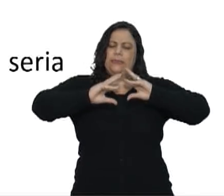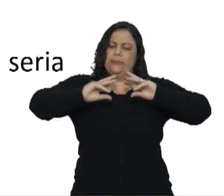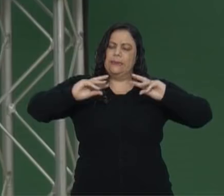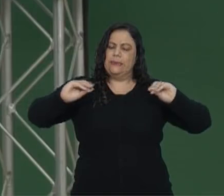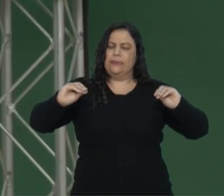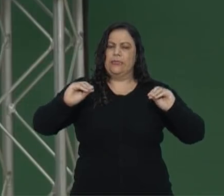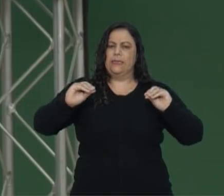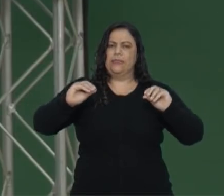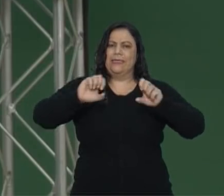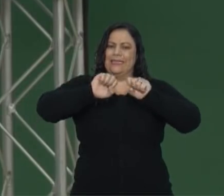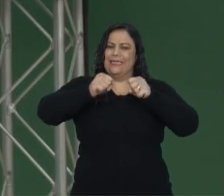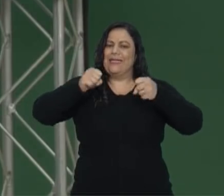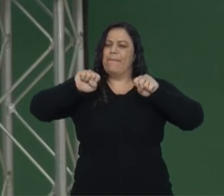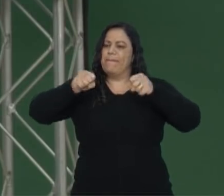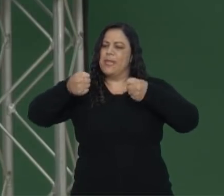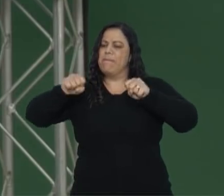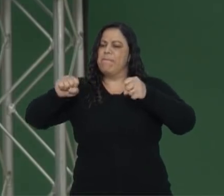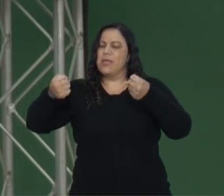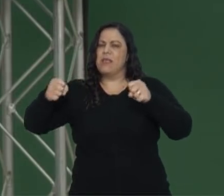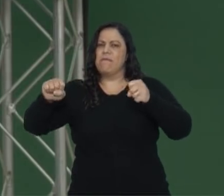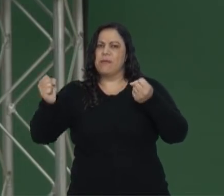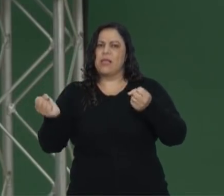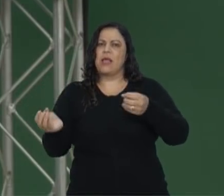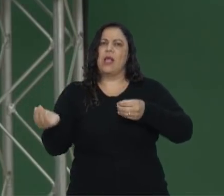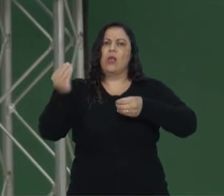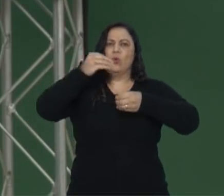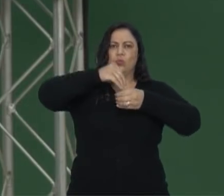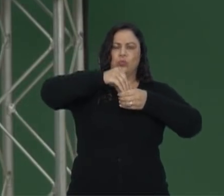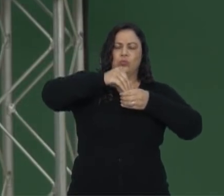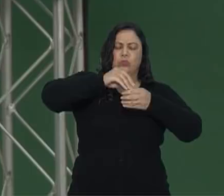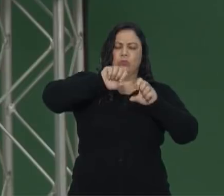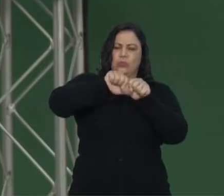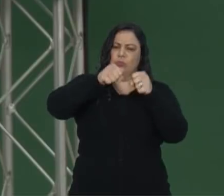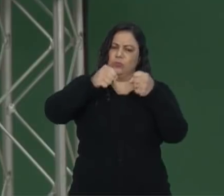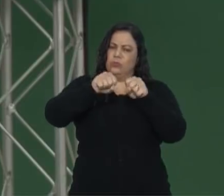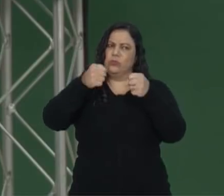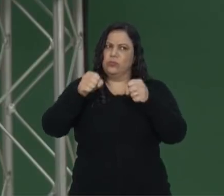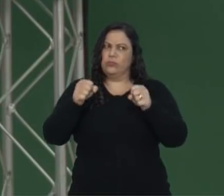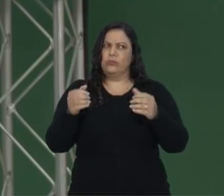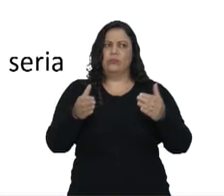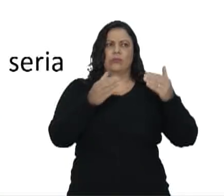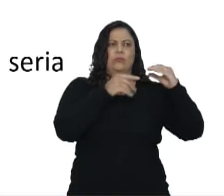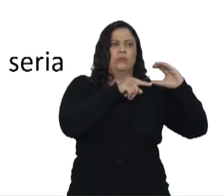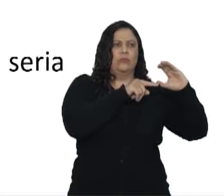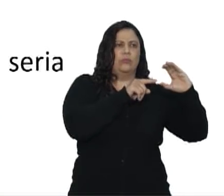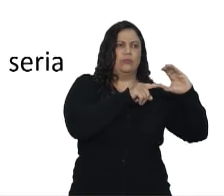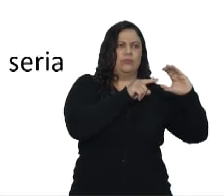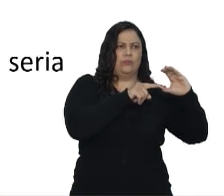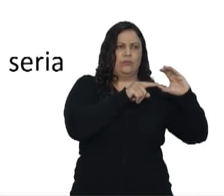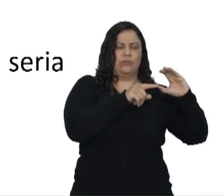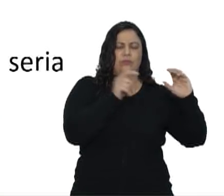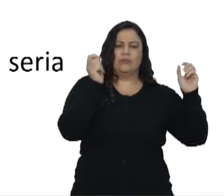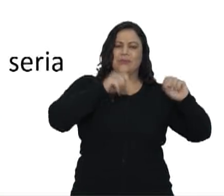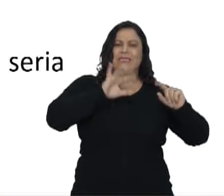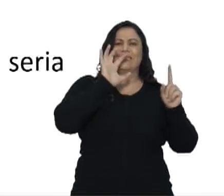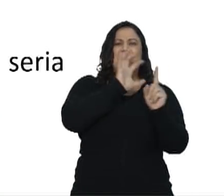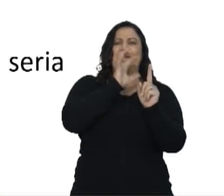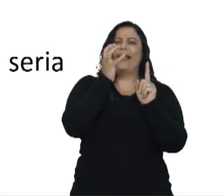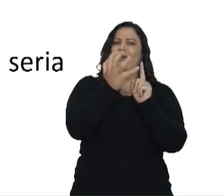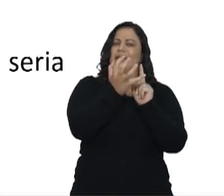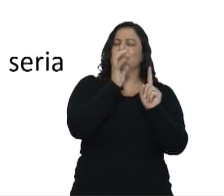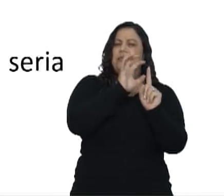quebrada, devolvida os seus nutrientes para o meio. Letra C. A decomposição é